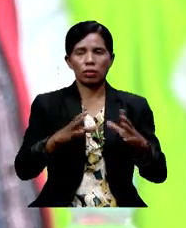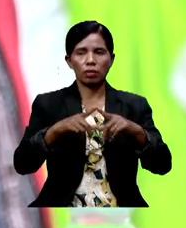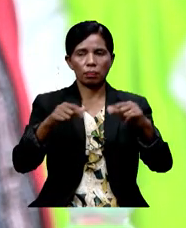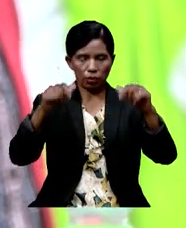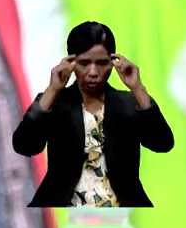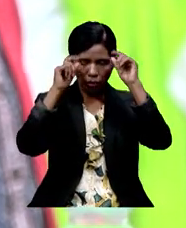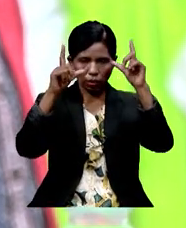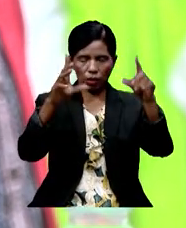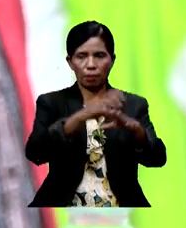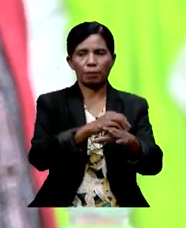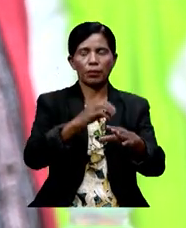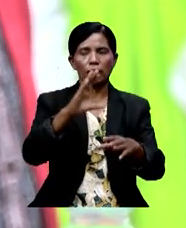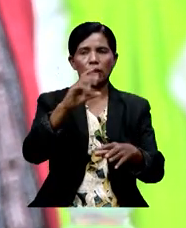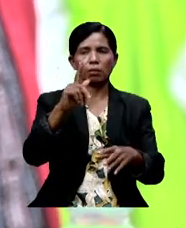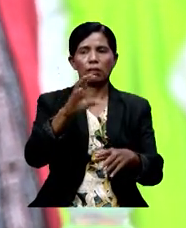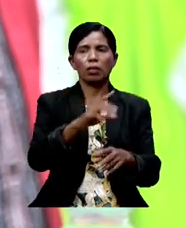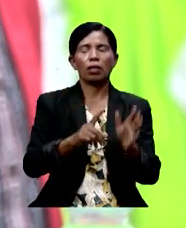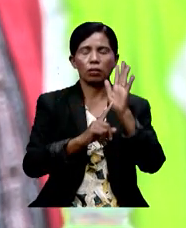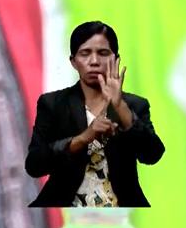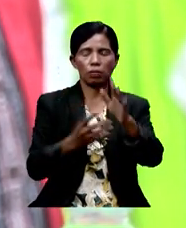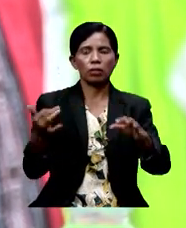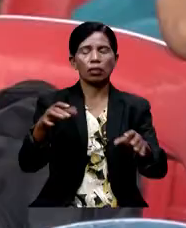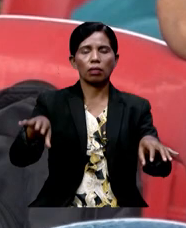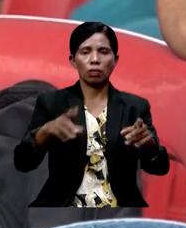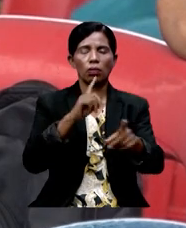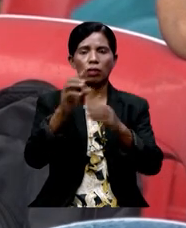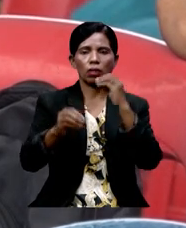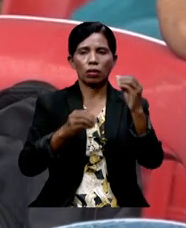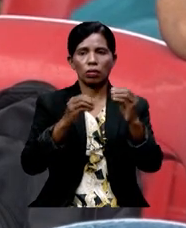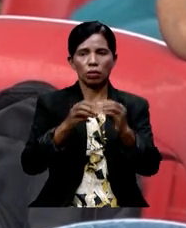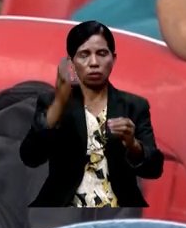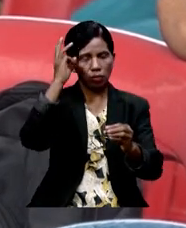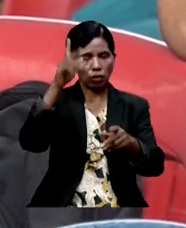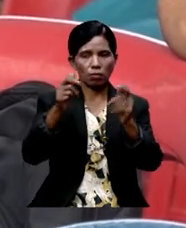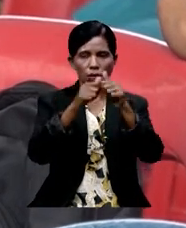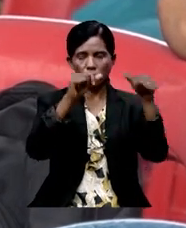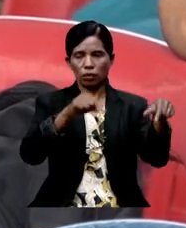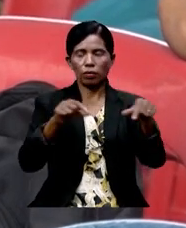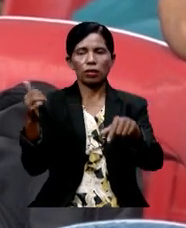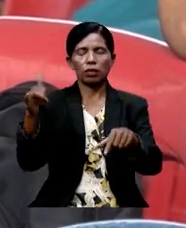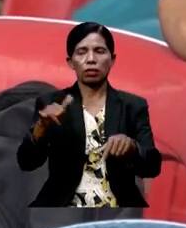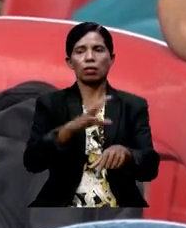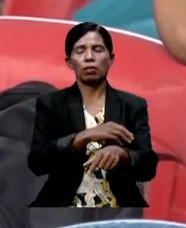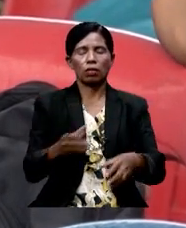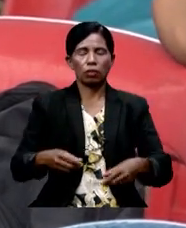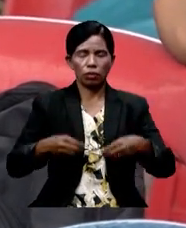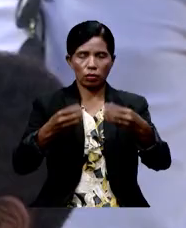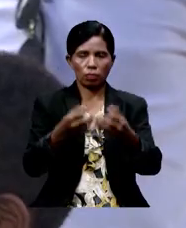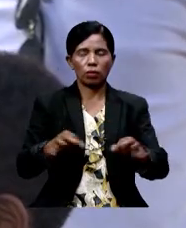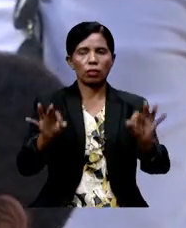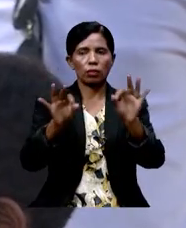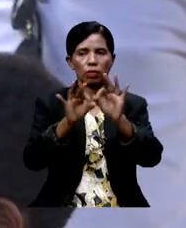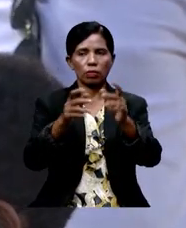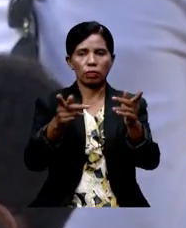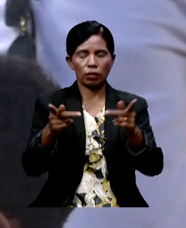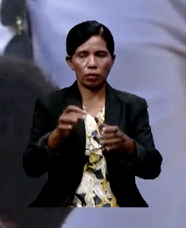Leste Tetsuya Kimura hatomos sirnia comentário kunaba preocupação e ma deficiência sirania ne no fomos importância usi centro